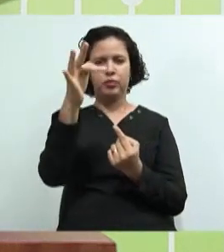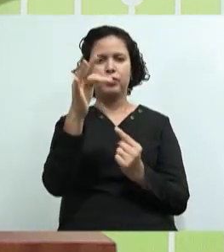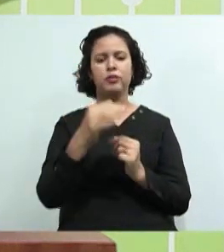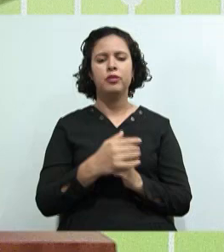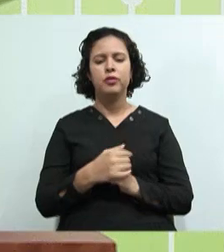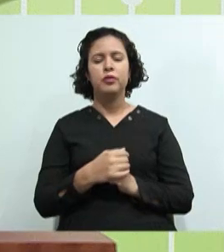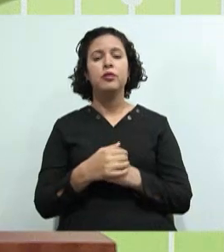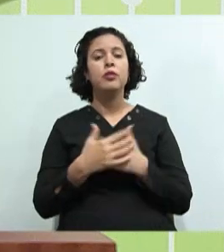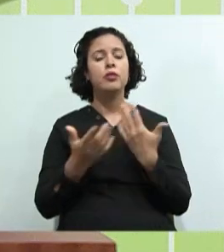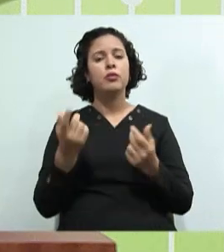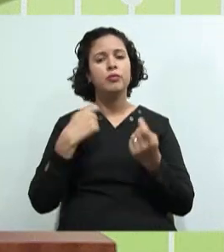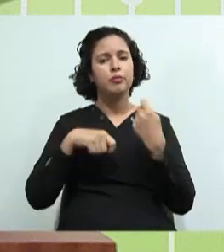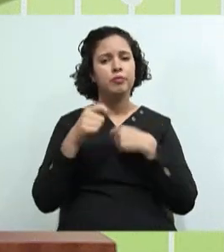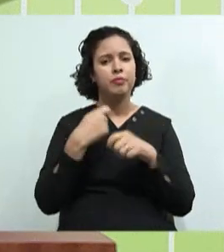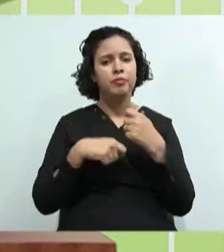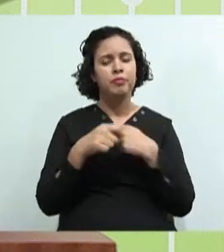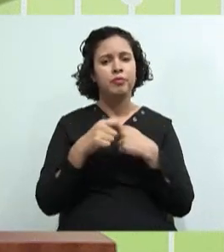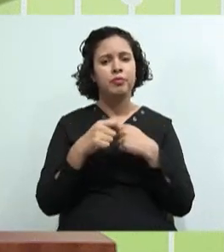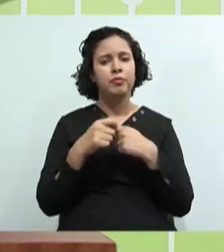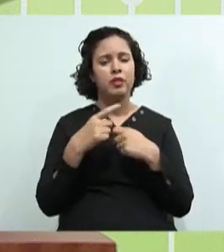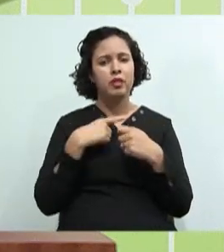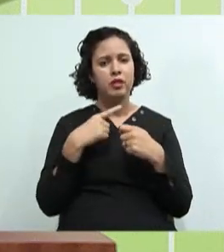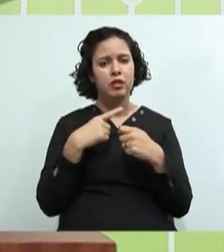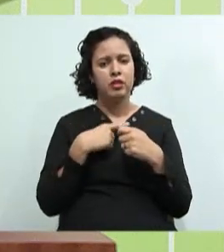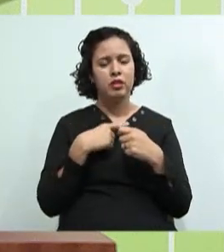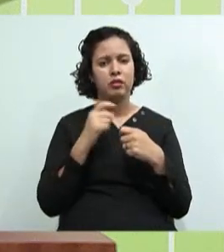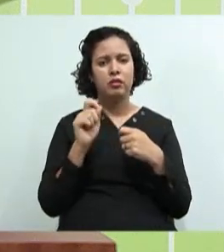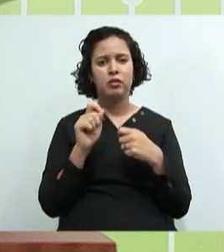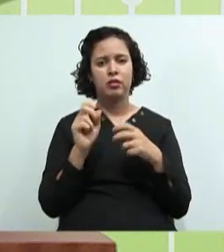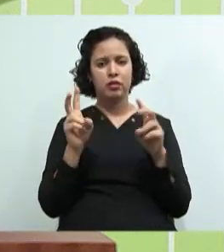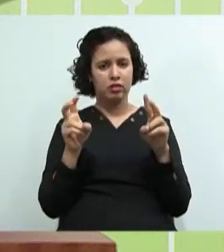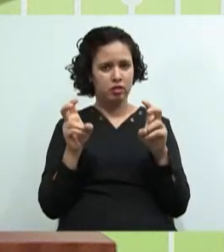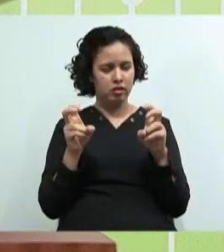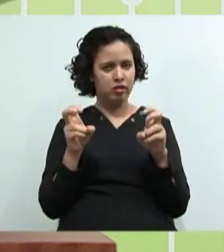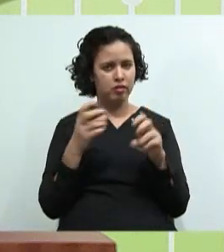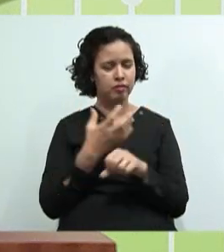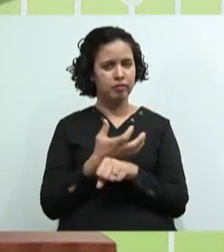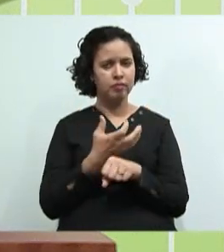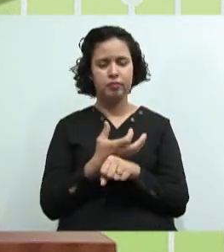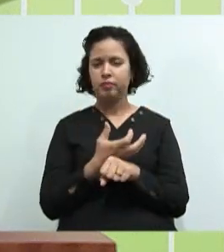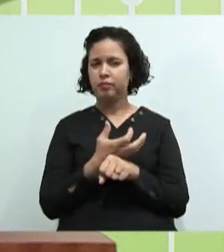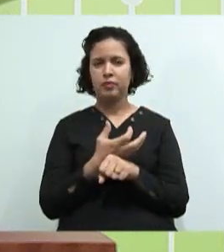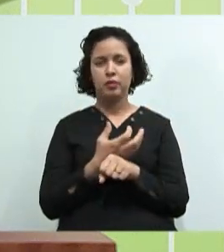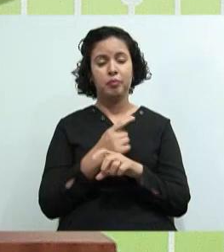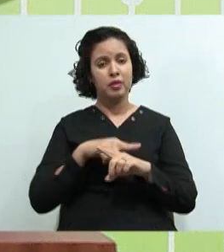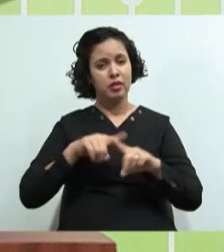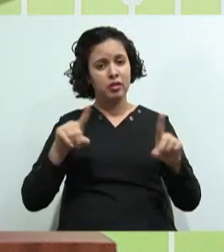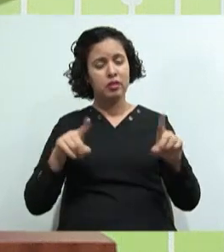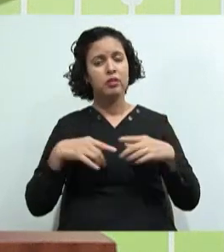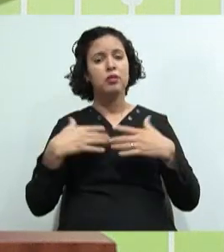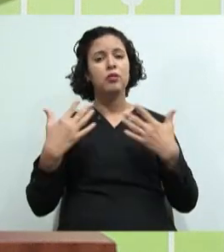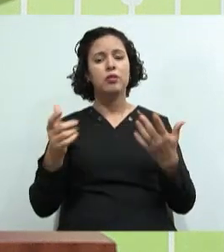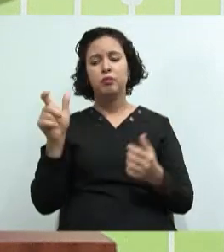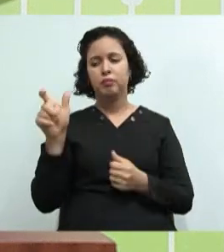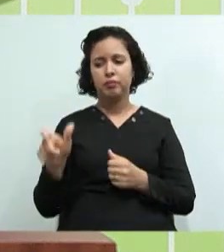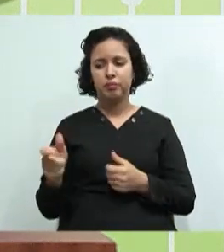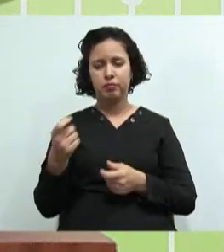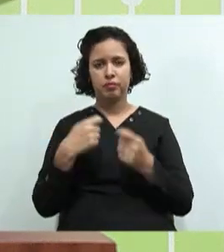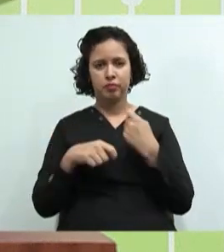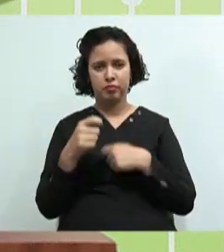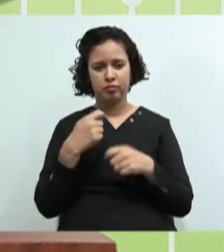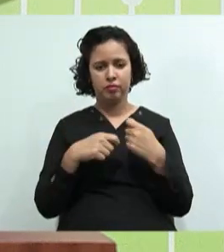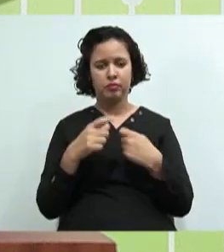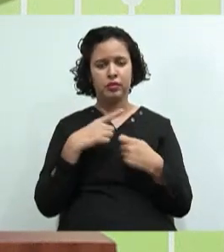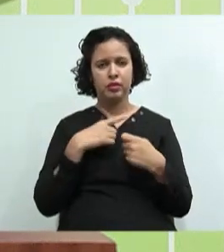qual é a função administrativa? Não é tema da nossa disciplina, mas quais são as funções administrativas? Inclusive na